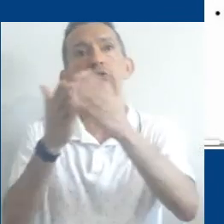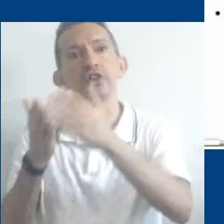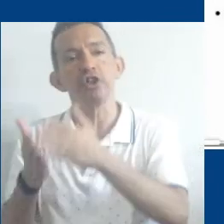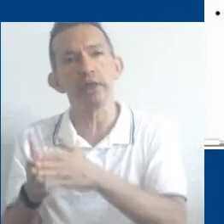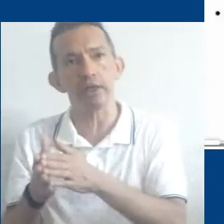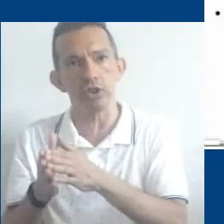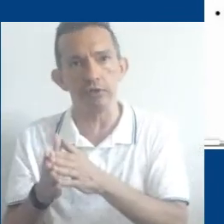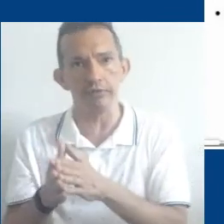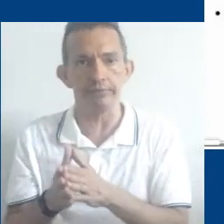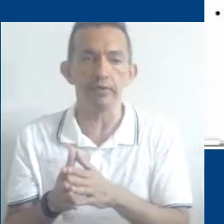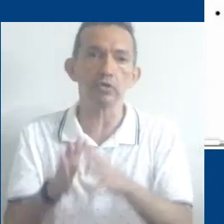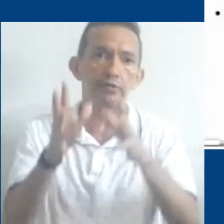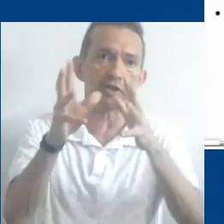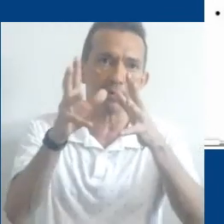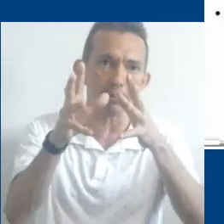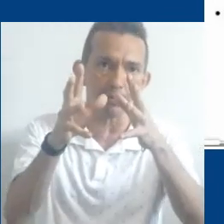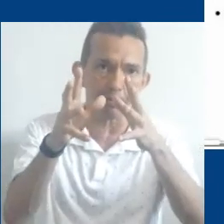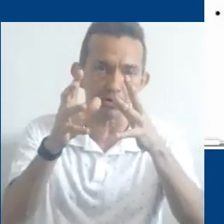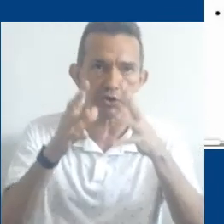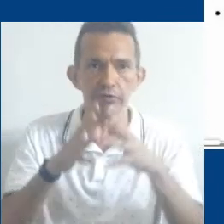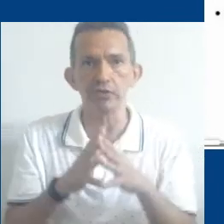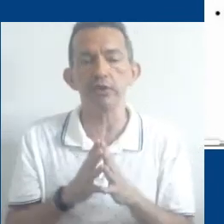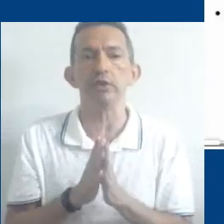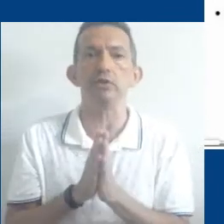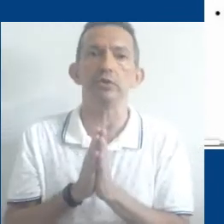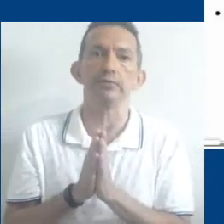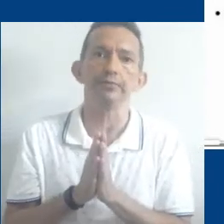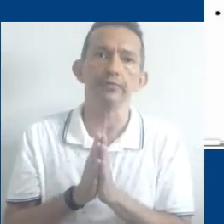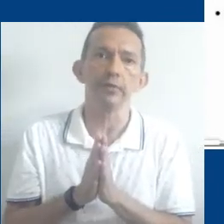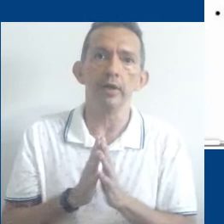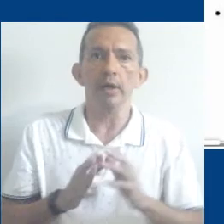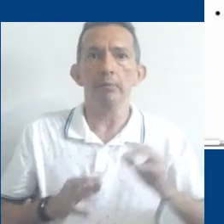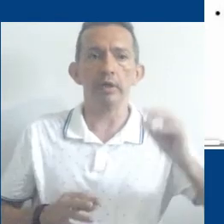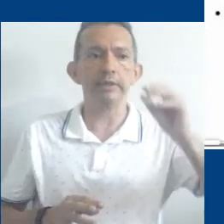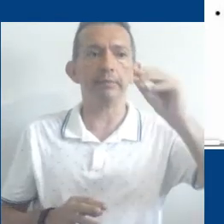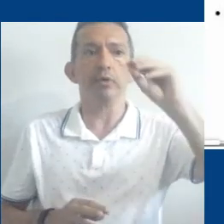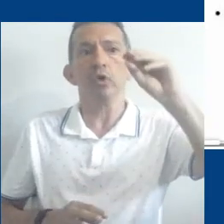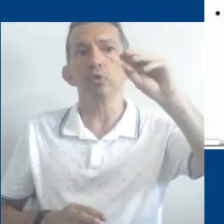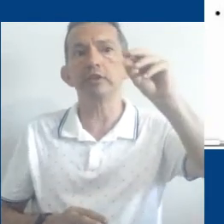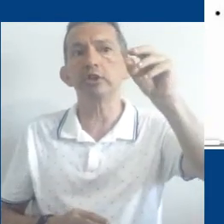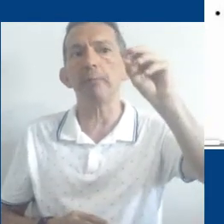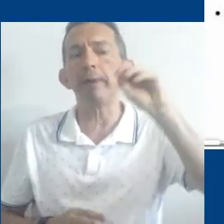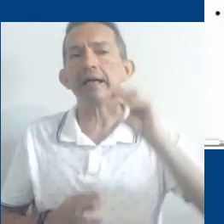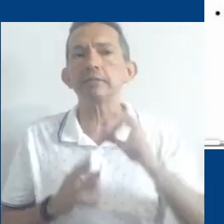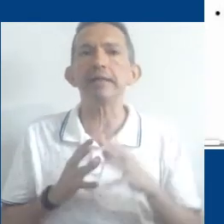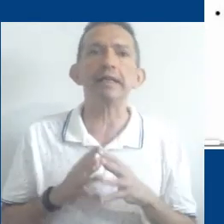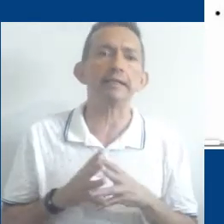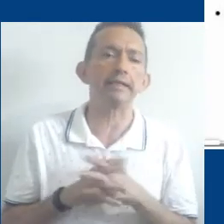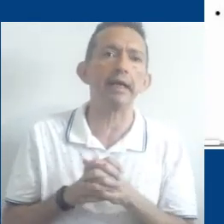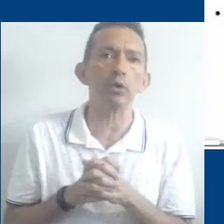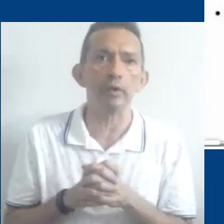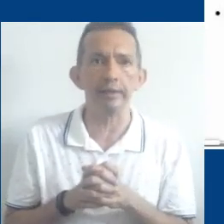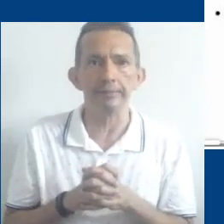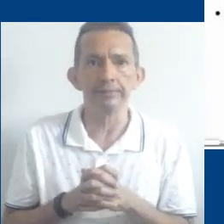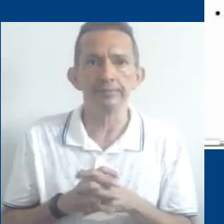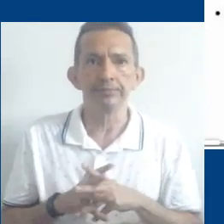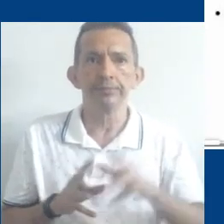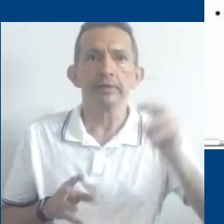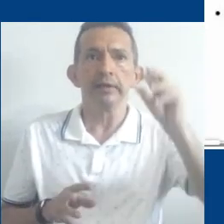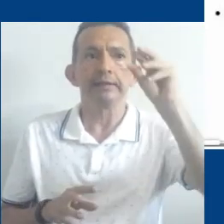para a autofagia negativa? A autofagia positiva é o seguinte. Por exemplo, no citoplasma da